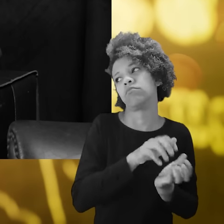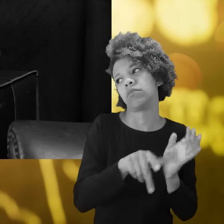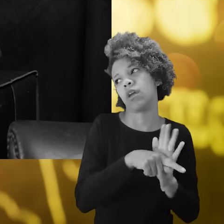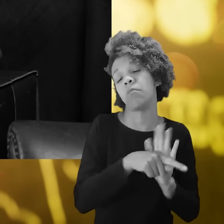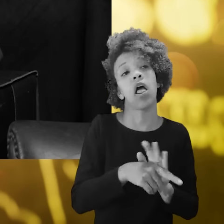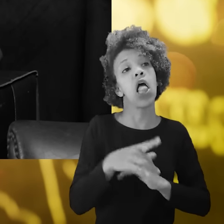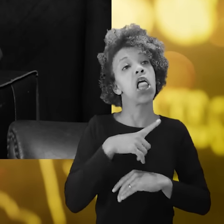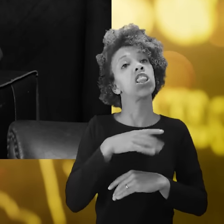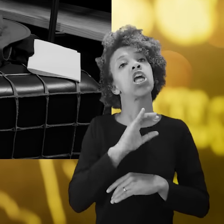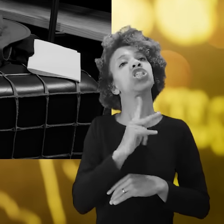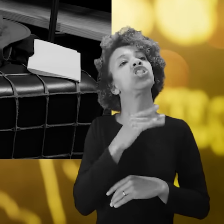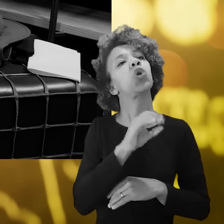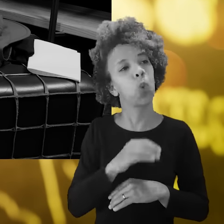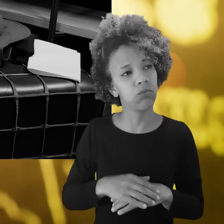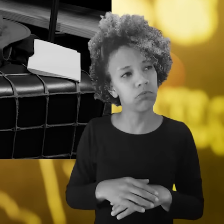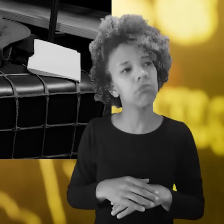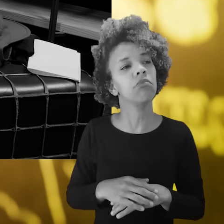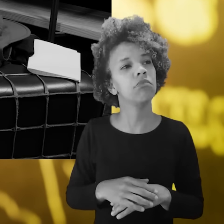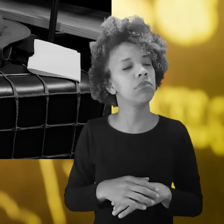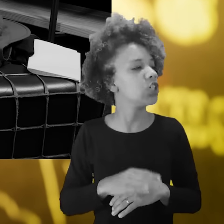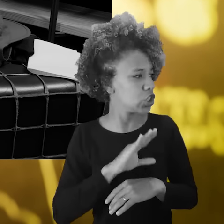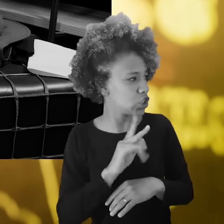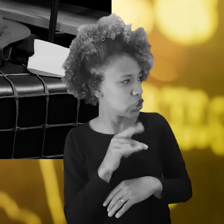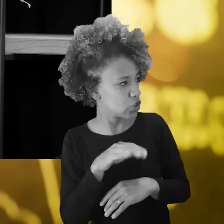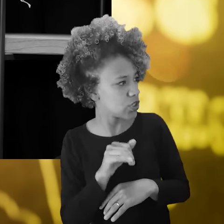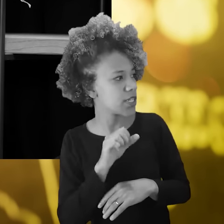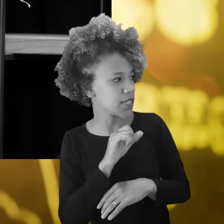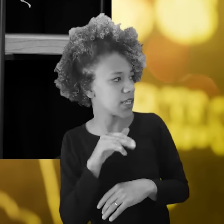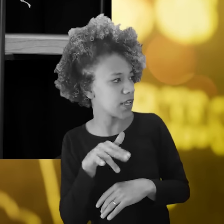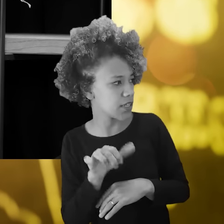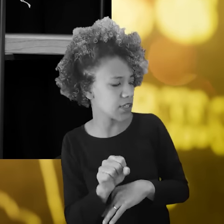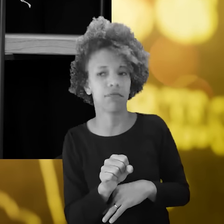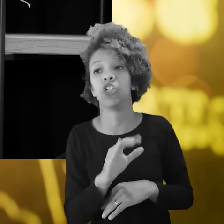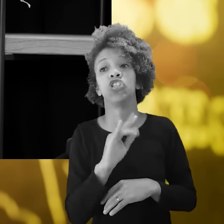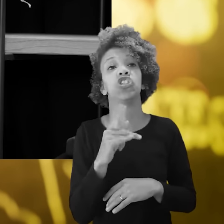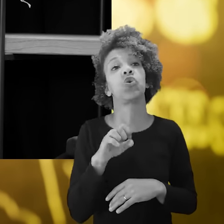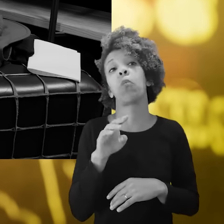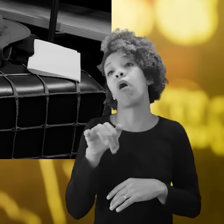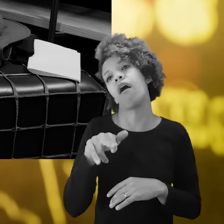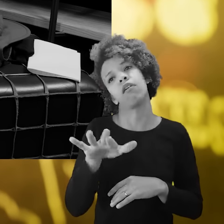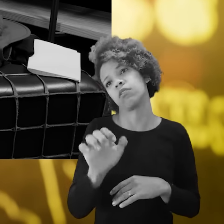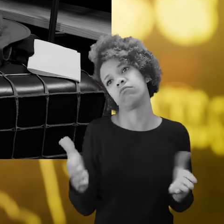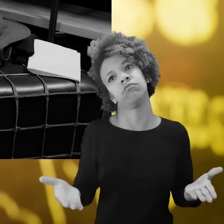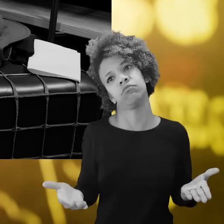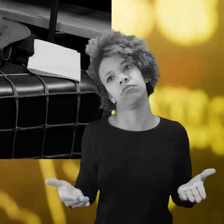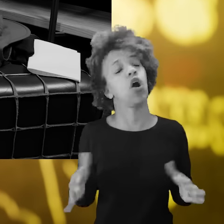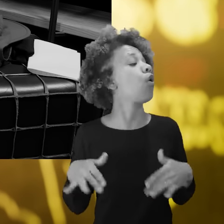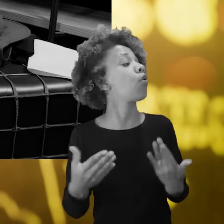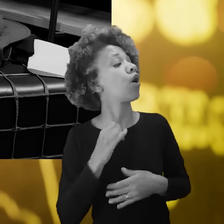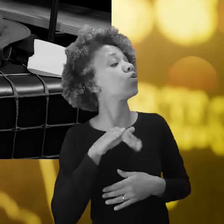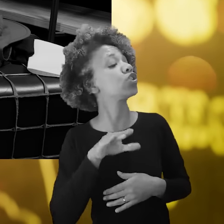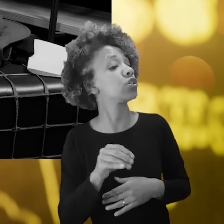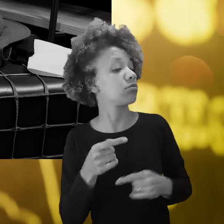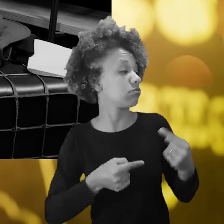falando olha a gente tem chips mas é um cara que tem Chico Buarque ele ganha Qual o circo